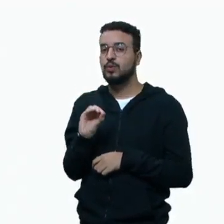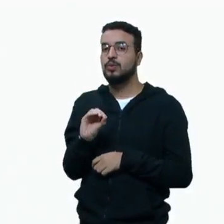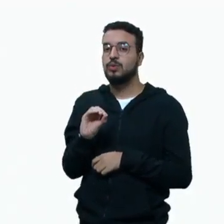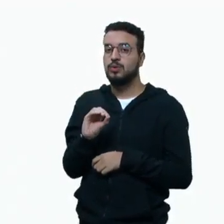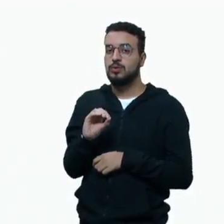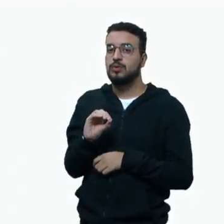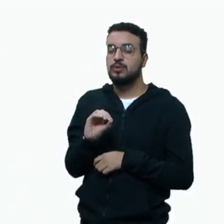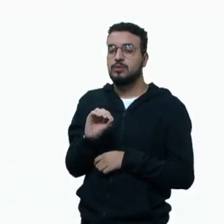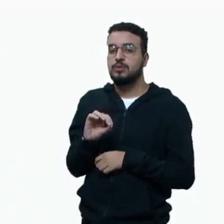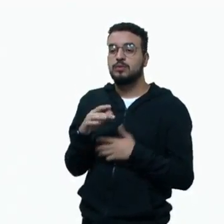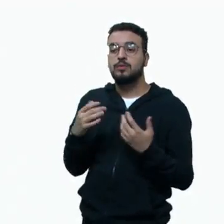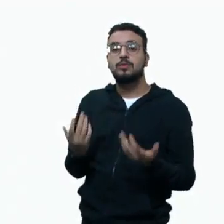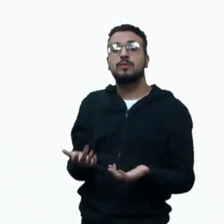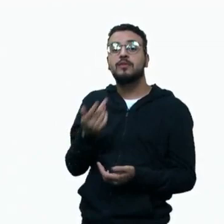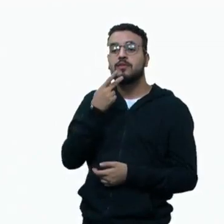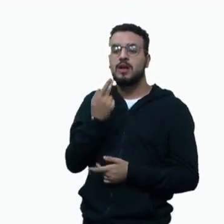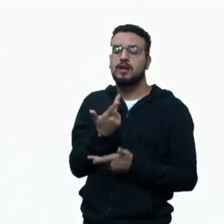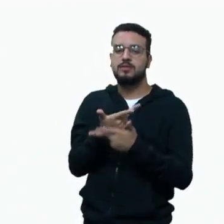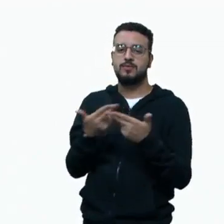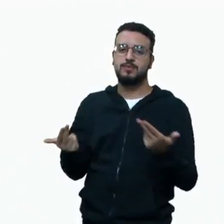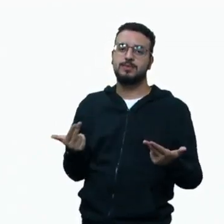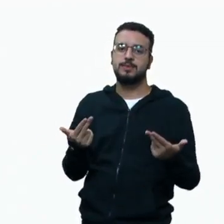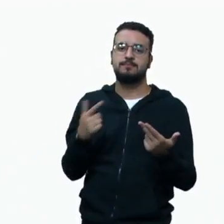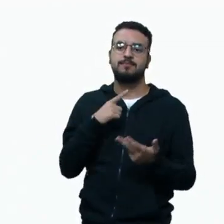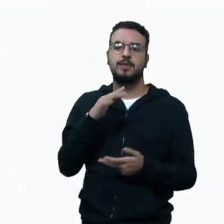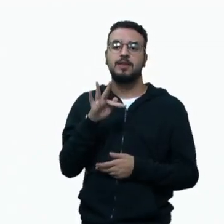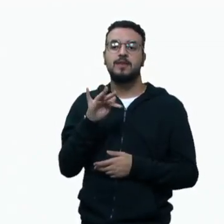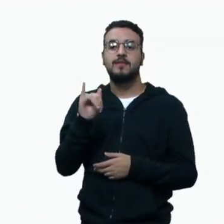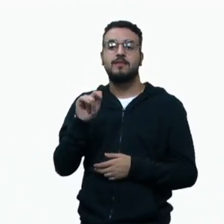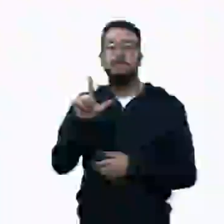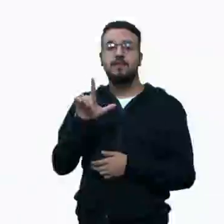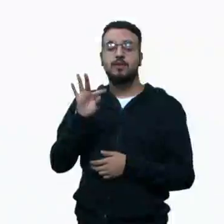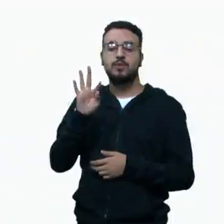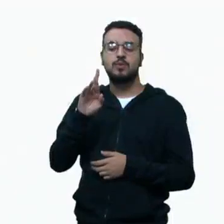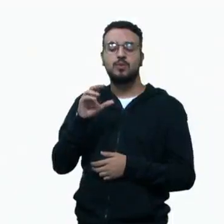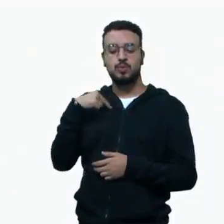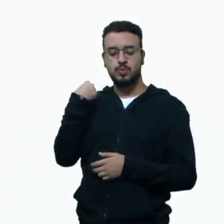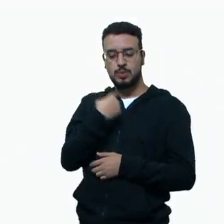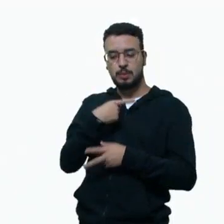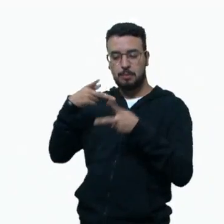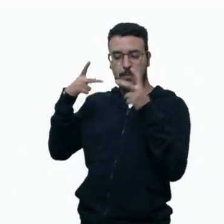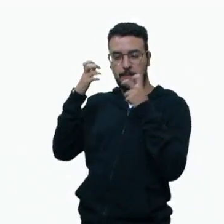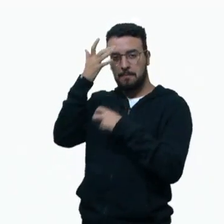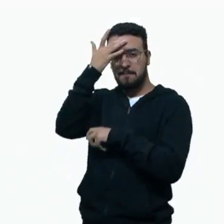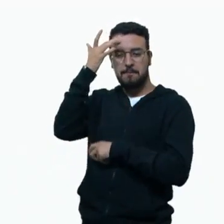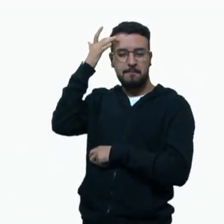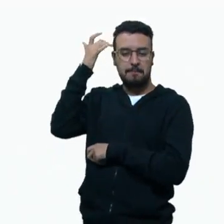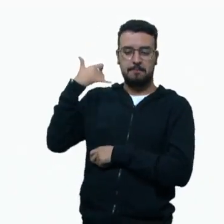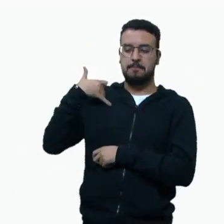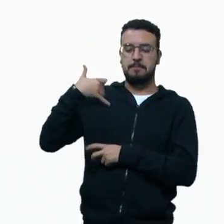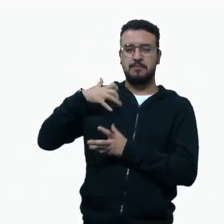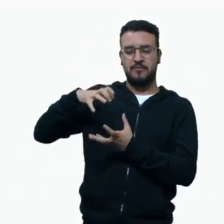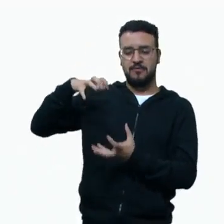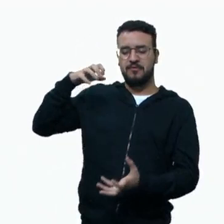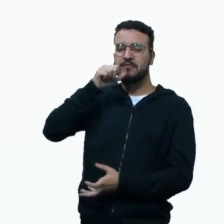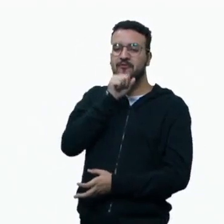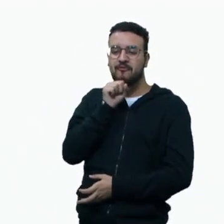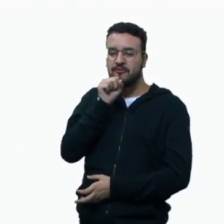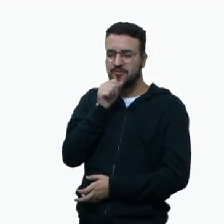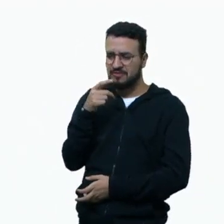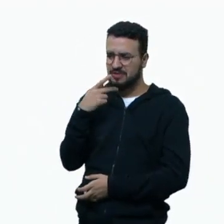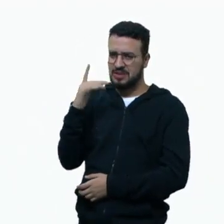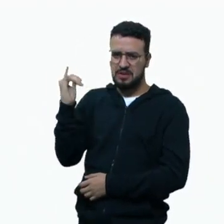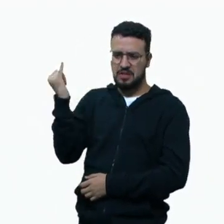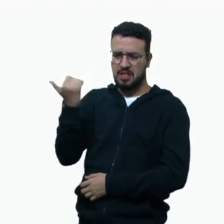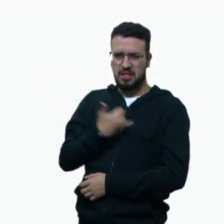ter quando a gente fala as coisas, tá? Então a gente percebe muitas vezes pessoas mais velhas, nossa, falou aquilo para